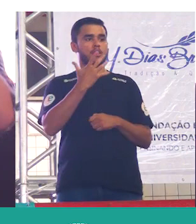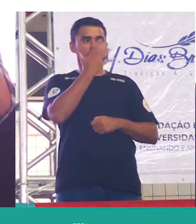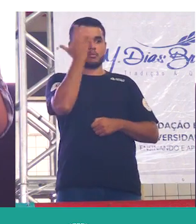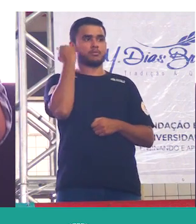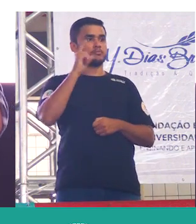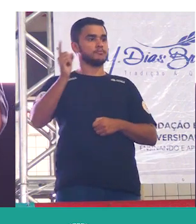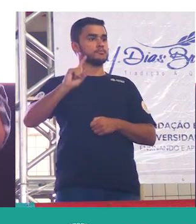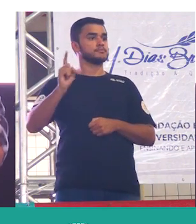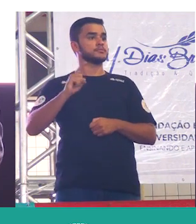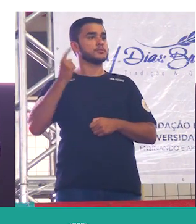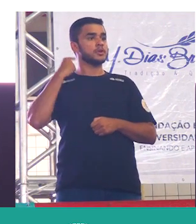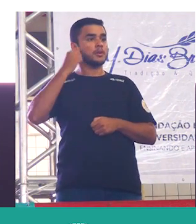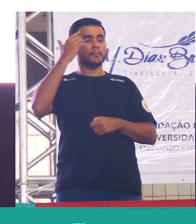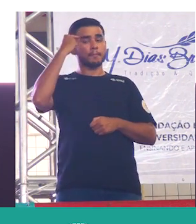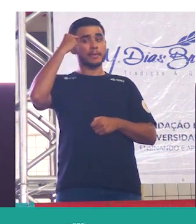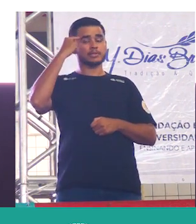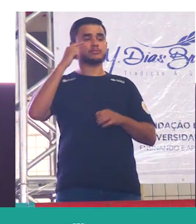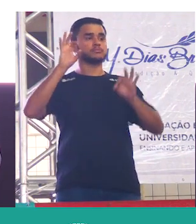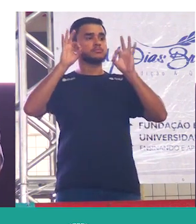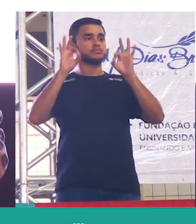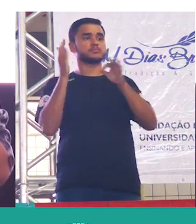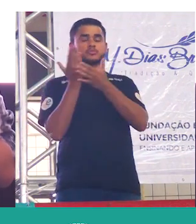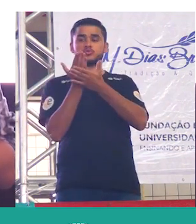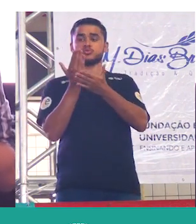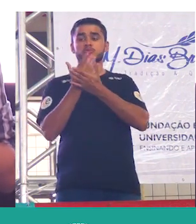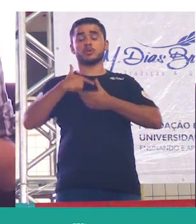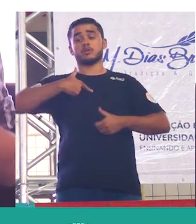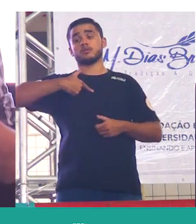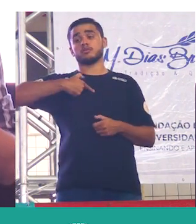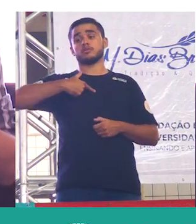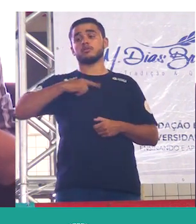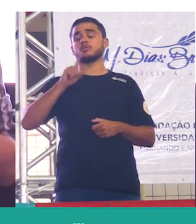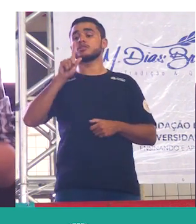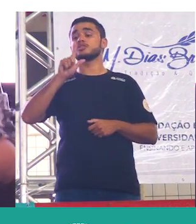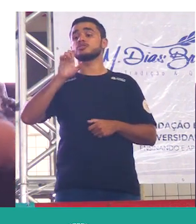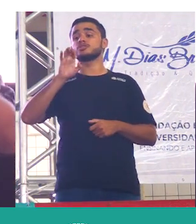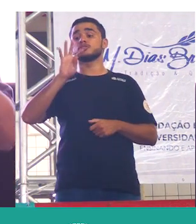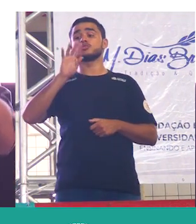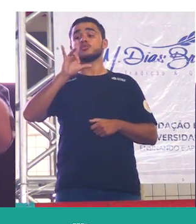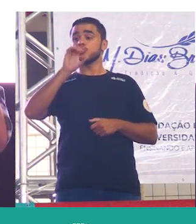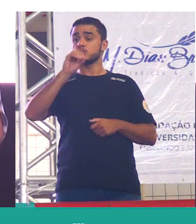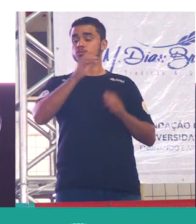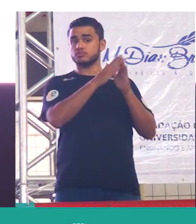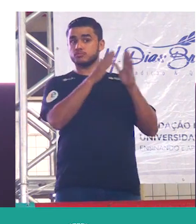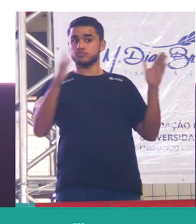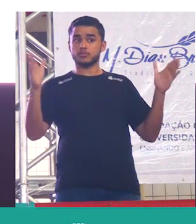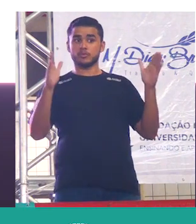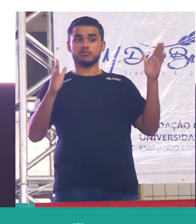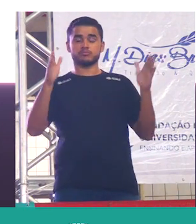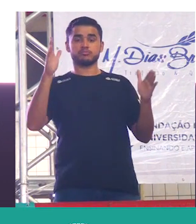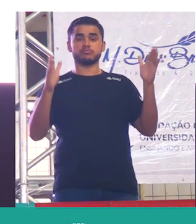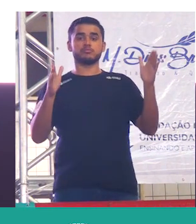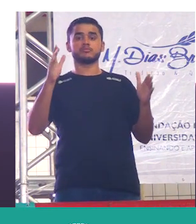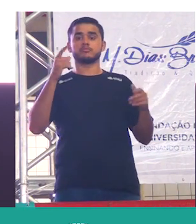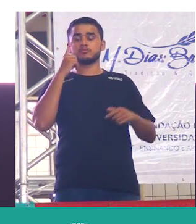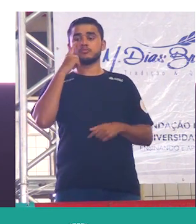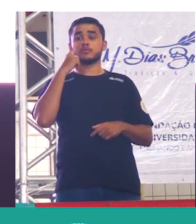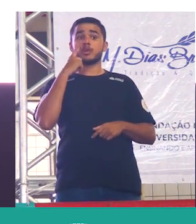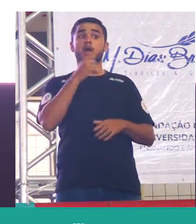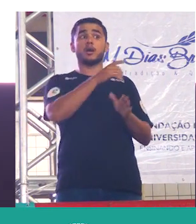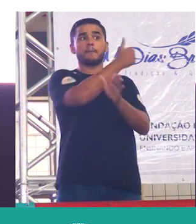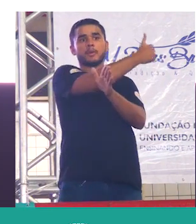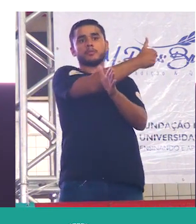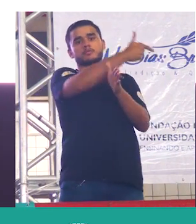esqueçam, se estiverem estudando, era Vargas. É que a era Vargas, principalmente o segundo momento do